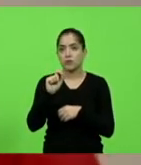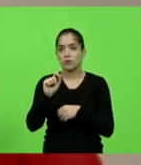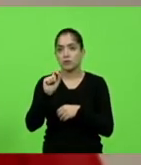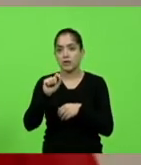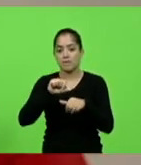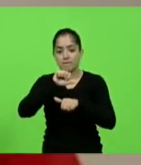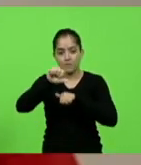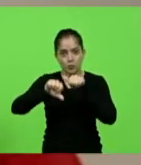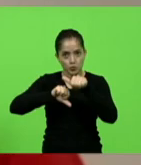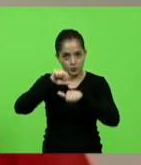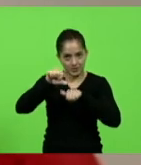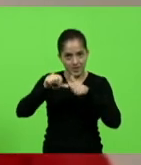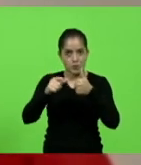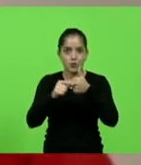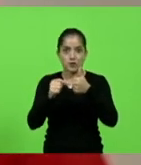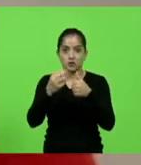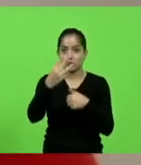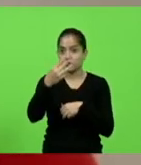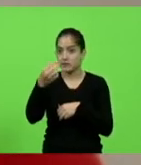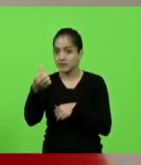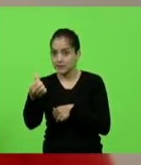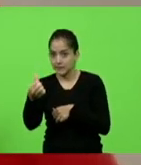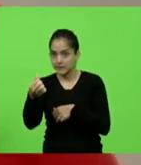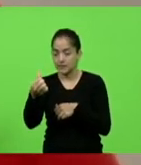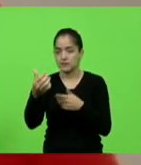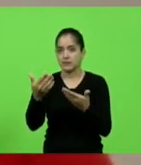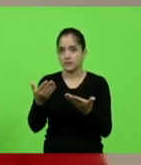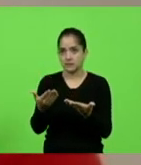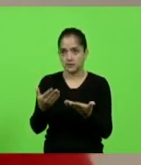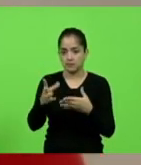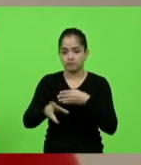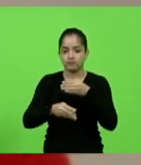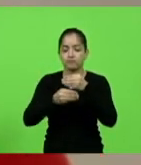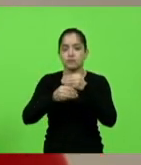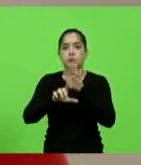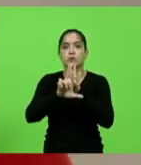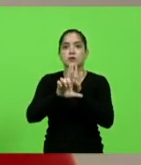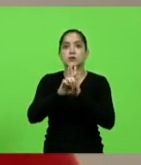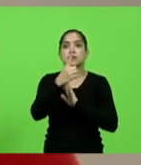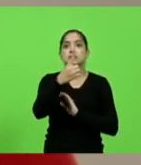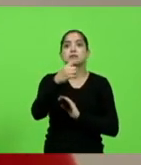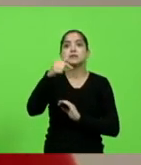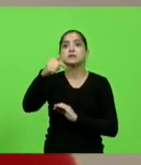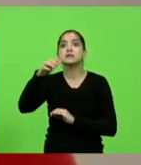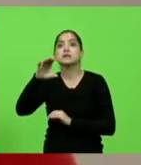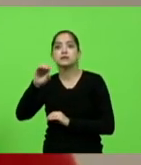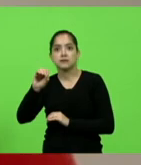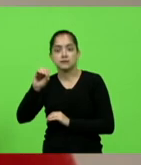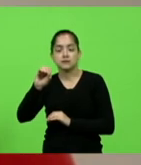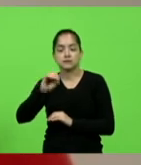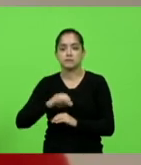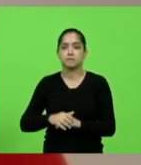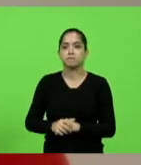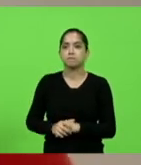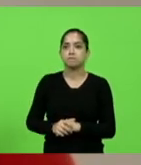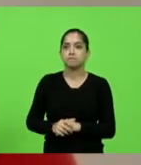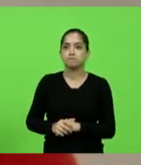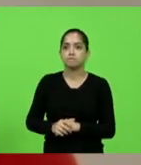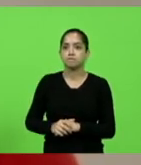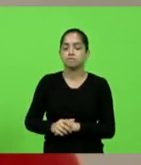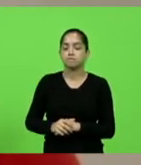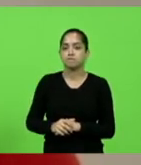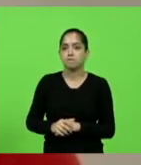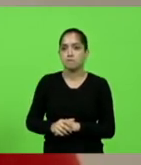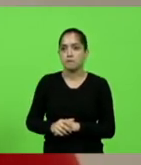artigo 36 da Lei Complementar 170, é um absurdo. É um absurdo.